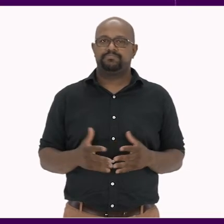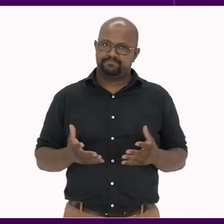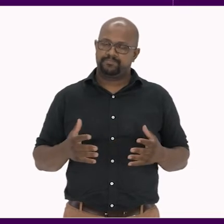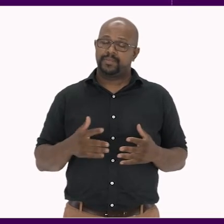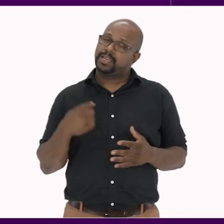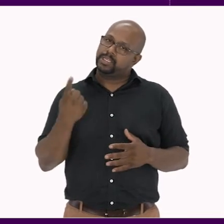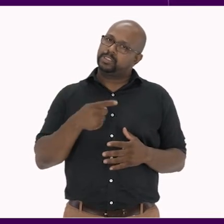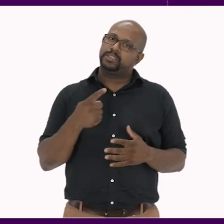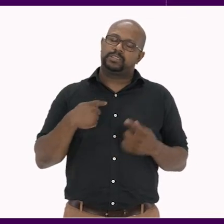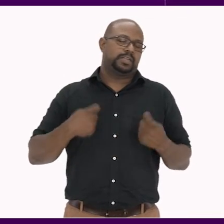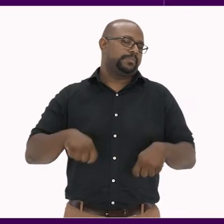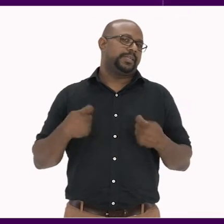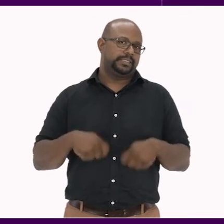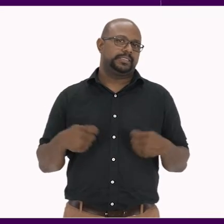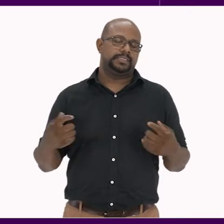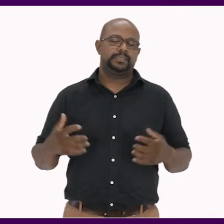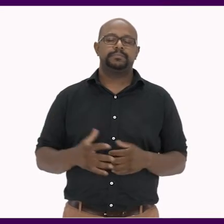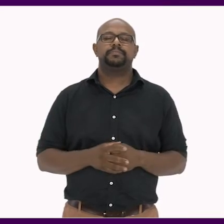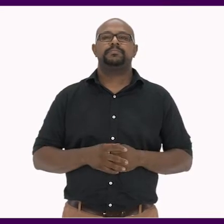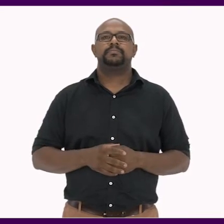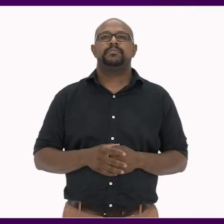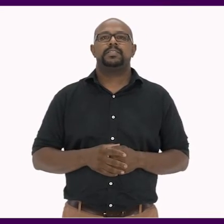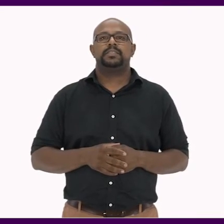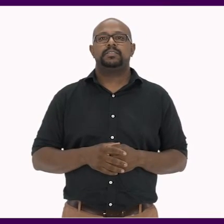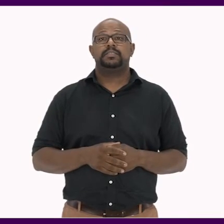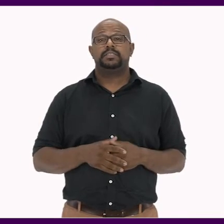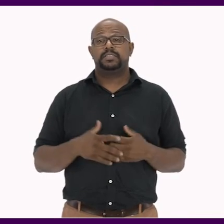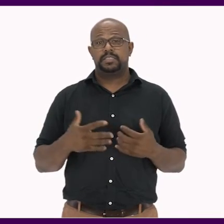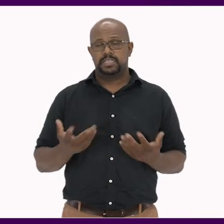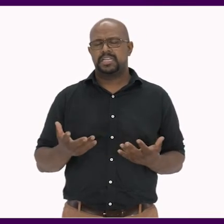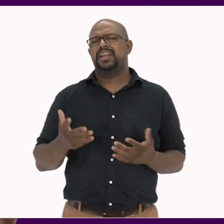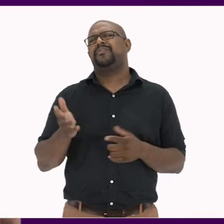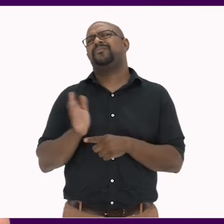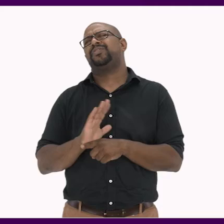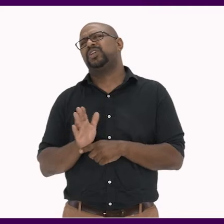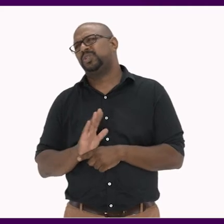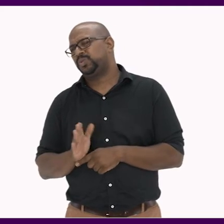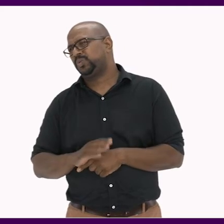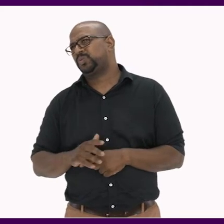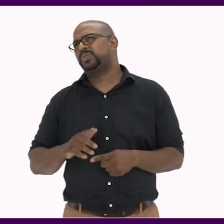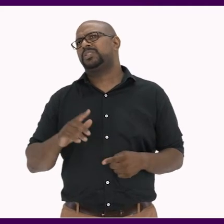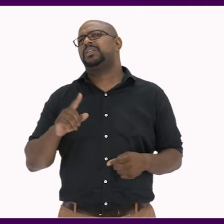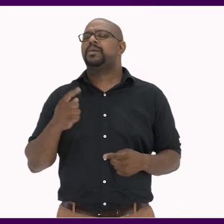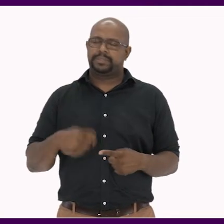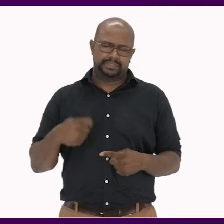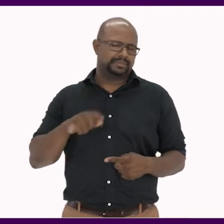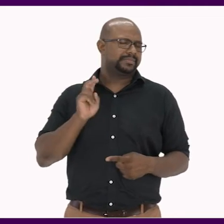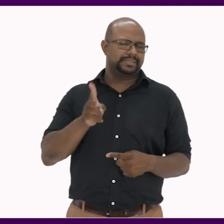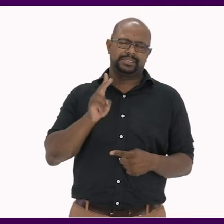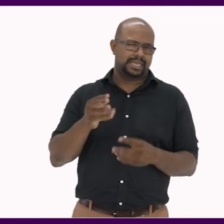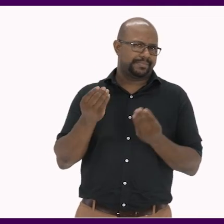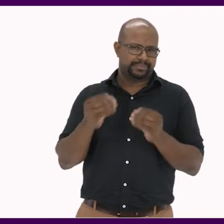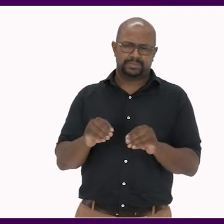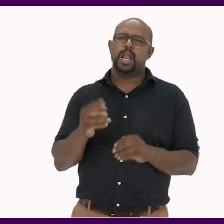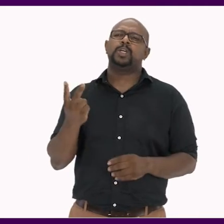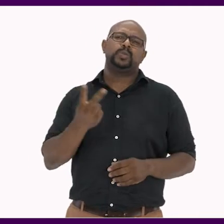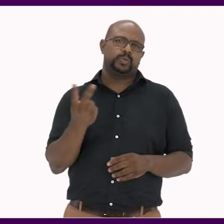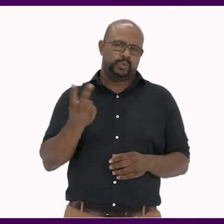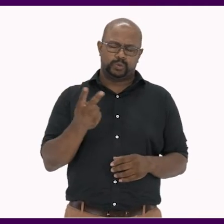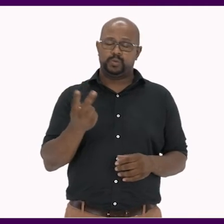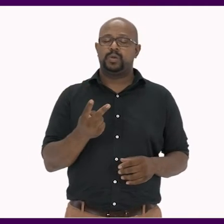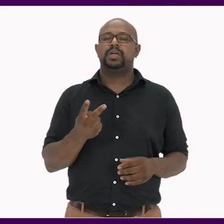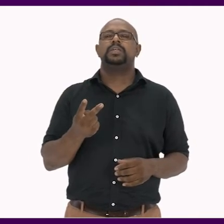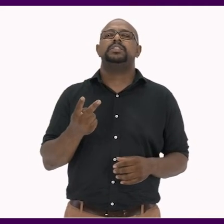comunicacional, né? Que a gente tanto precisa, né? Em vídeos, né, tem que sempre existir essas